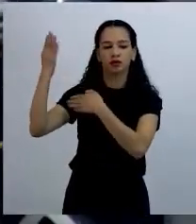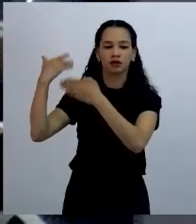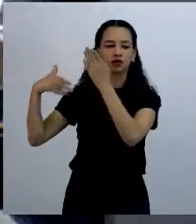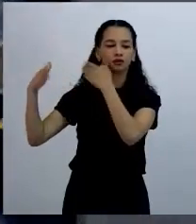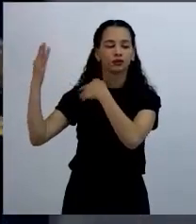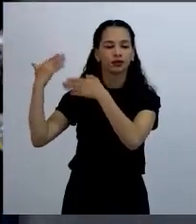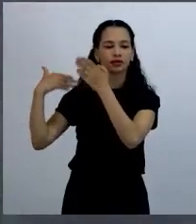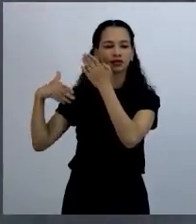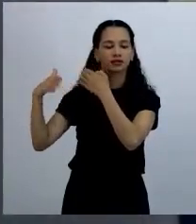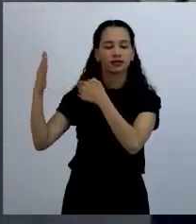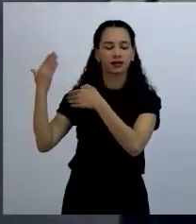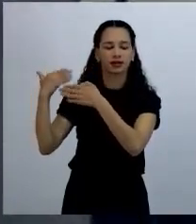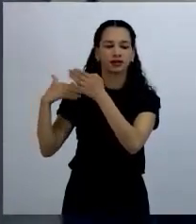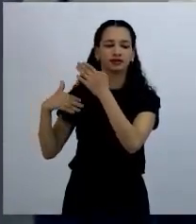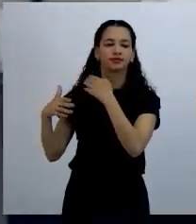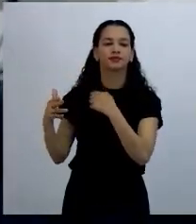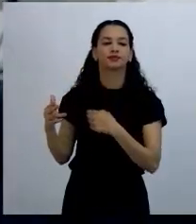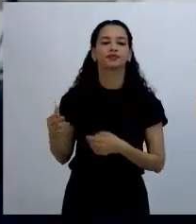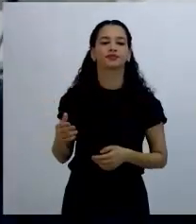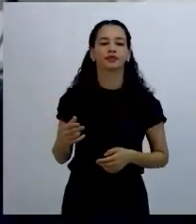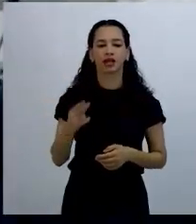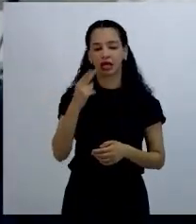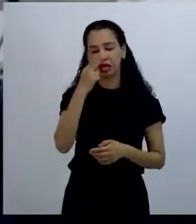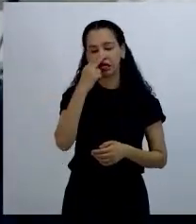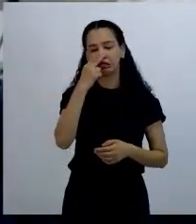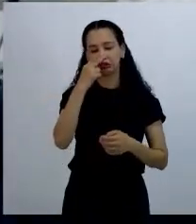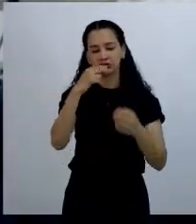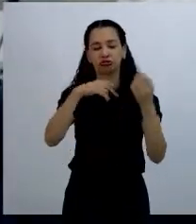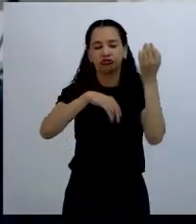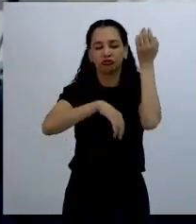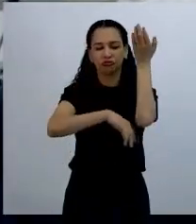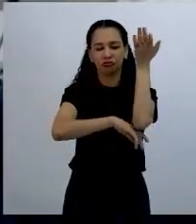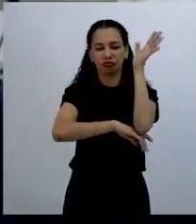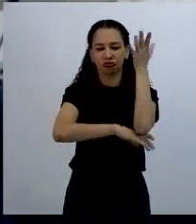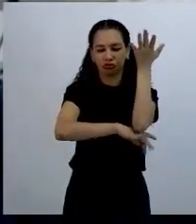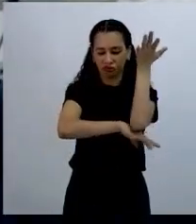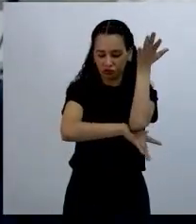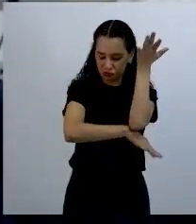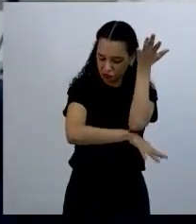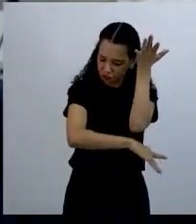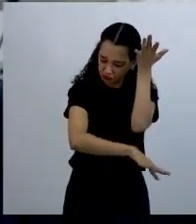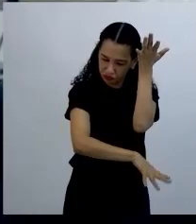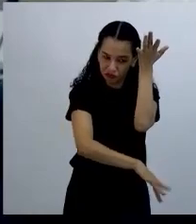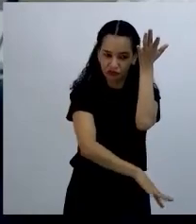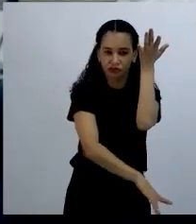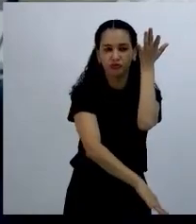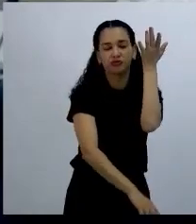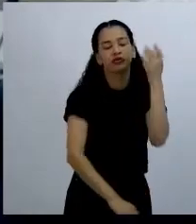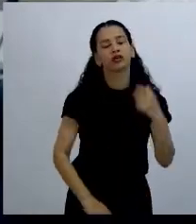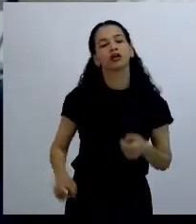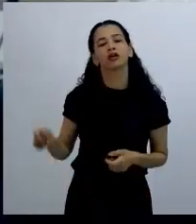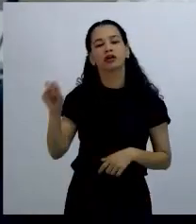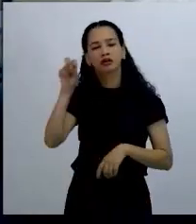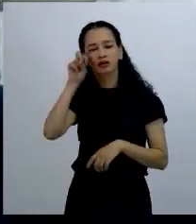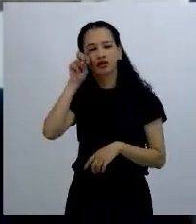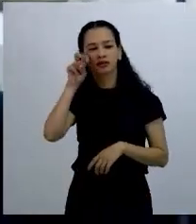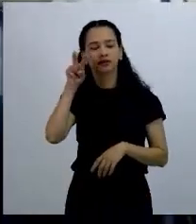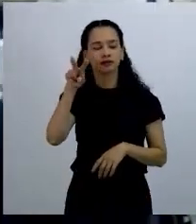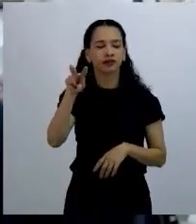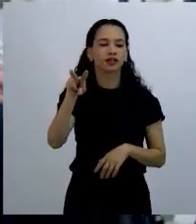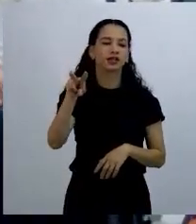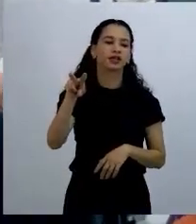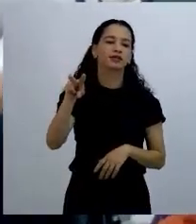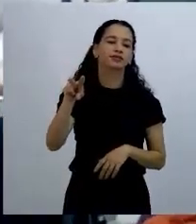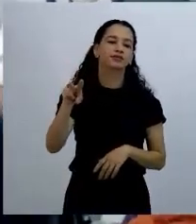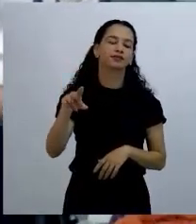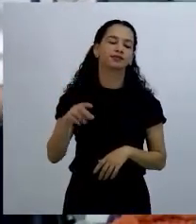enfrentava essas coisas mas que conseguia enxergar por favor eu contei essa história mas eu não quero aqui dizer que não quero estabelecer juízo de